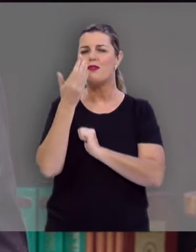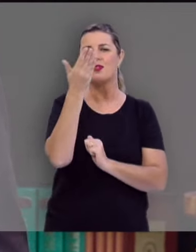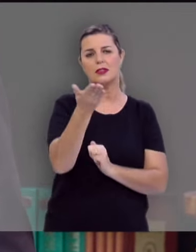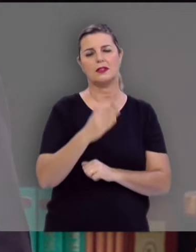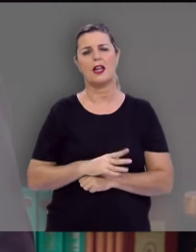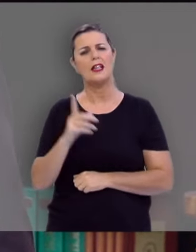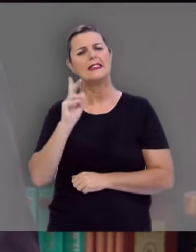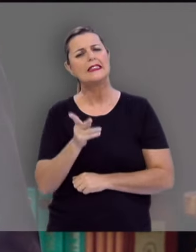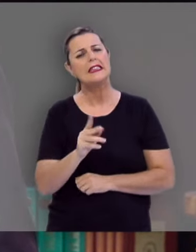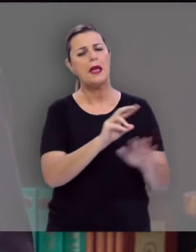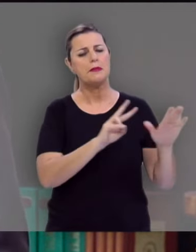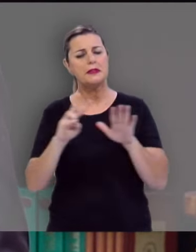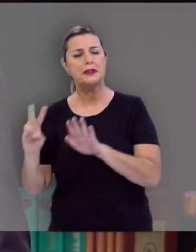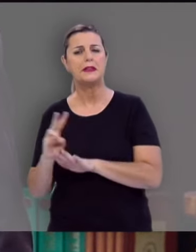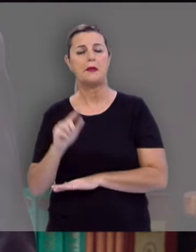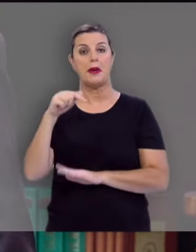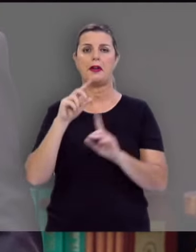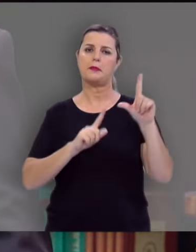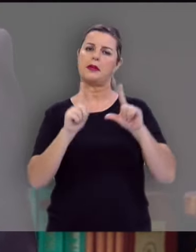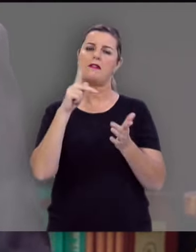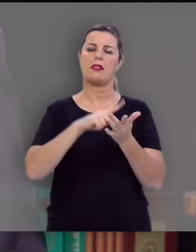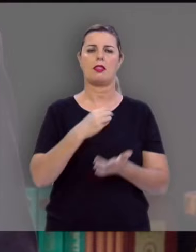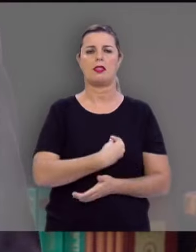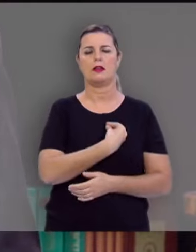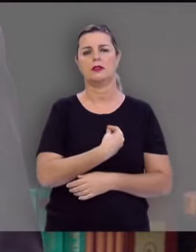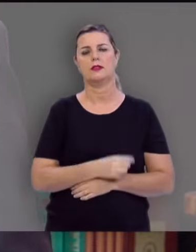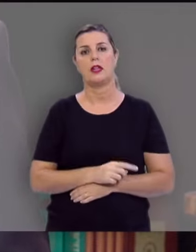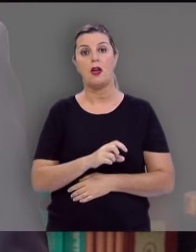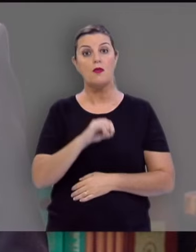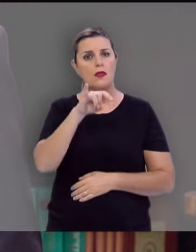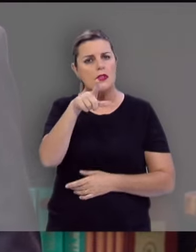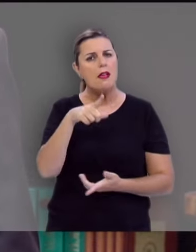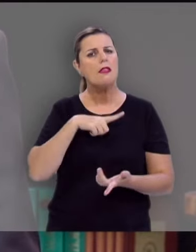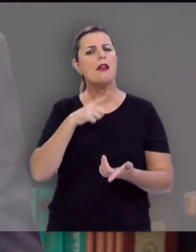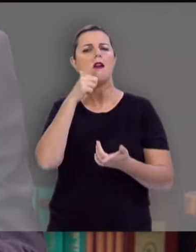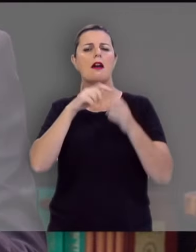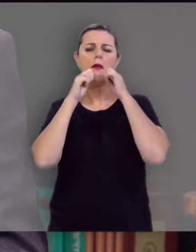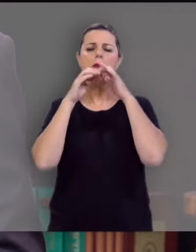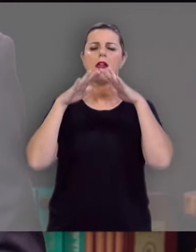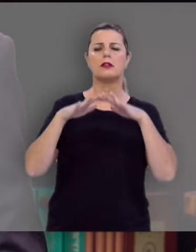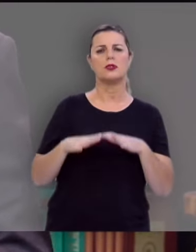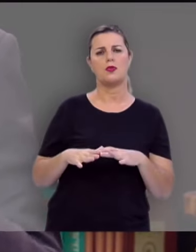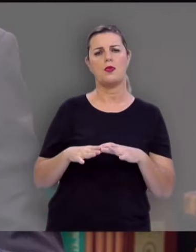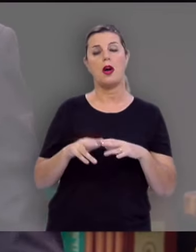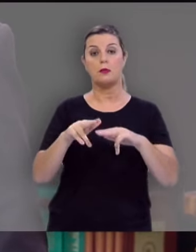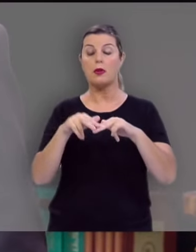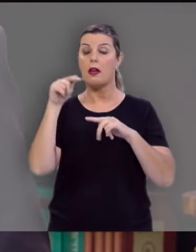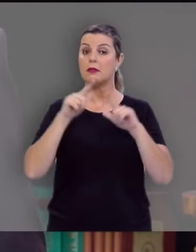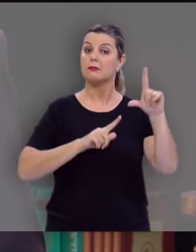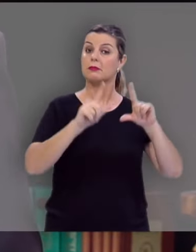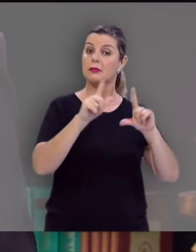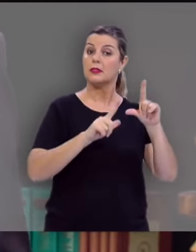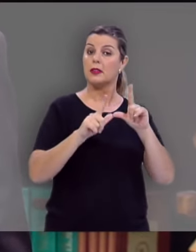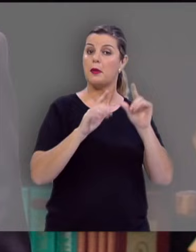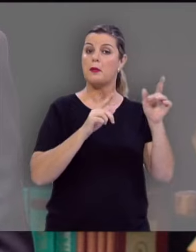com você todas as semanas aqui no nosso programa Verdade e Vida. Se você tem sido abençoado por esse programa, que é